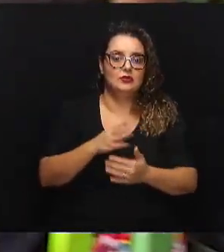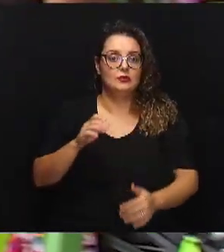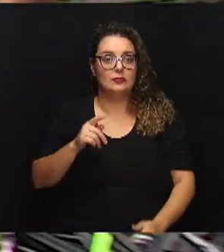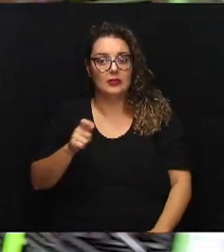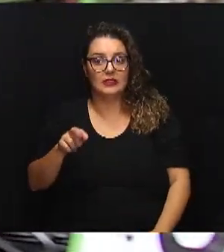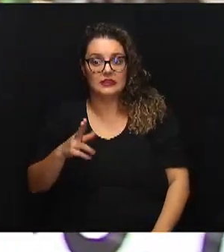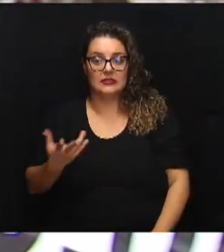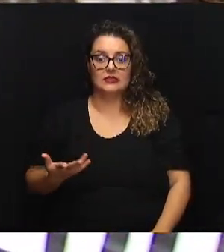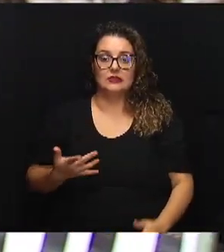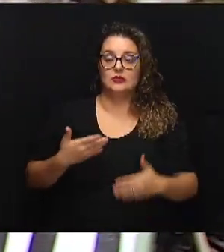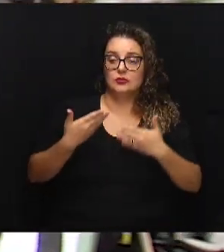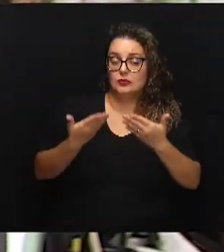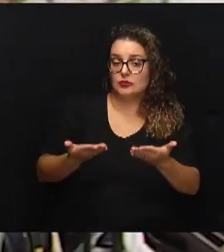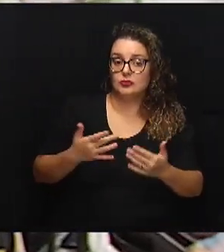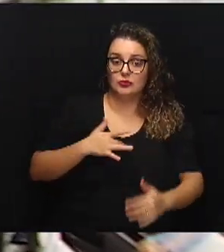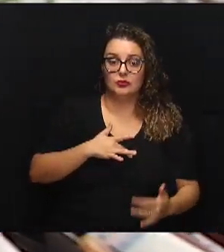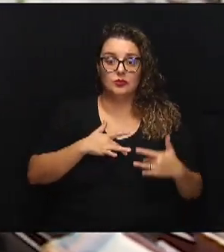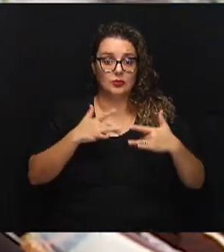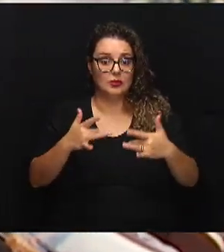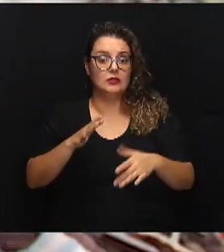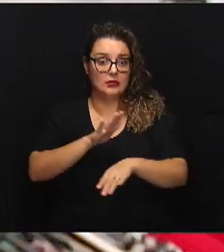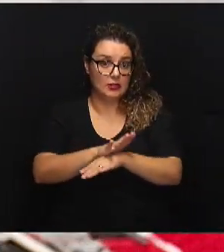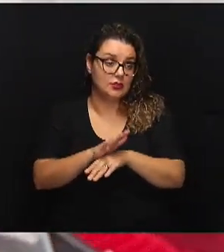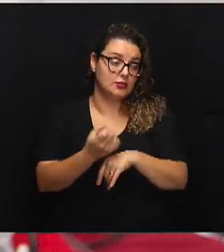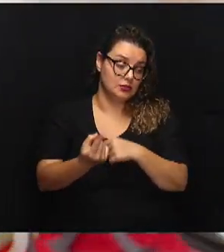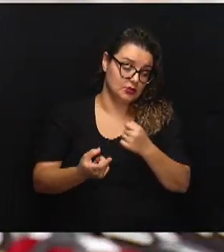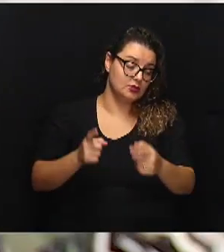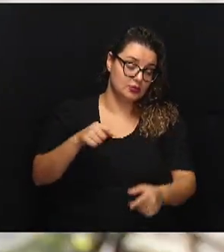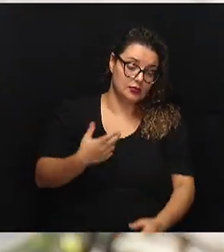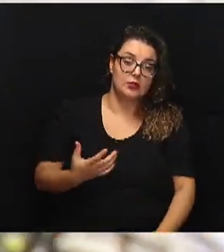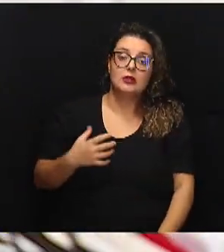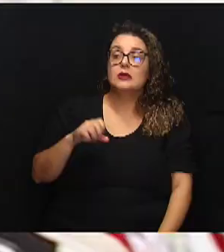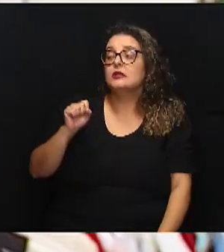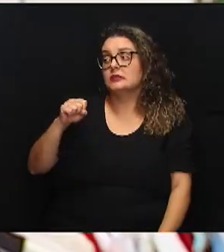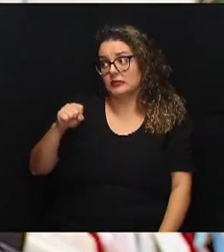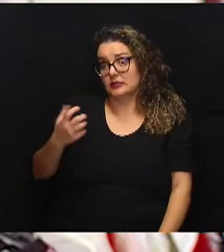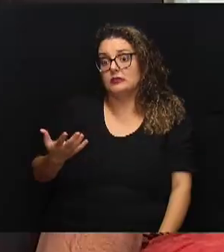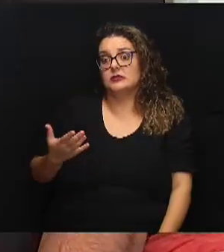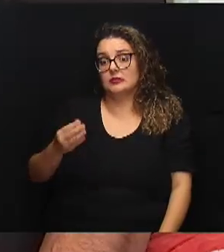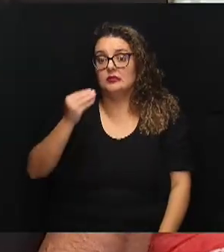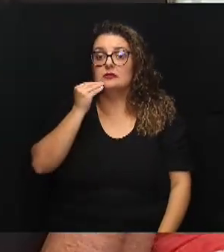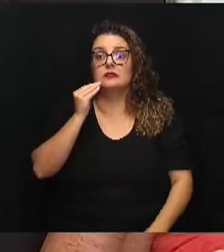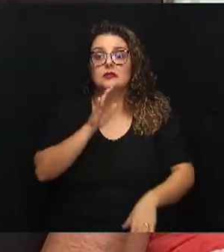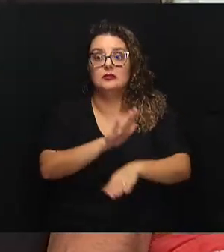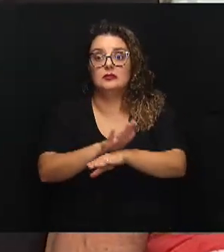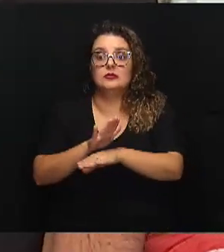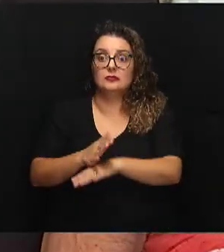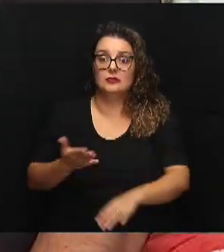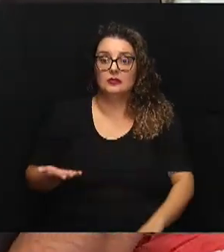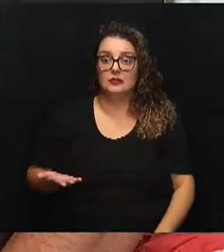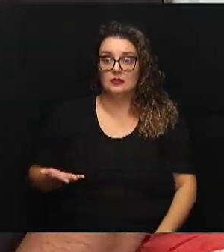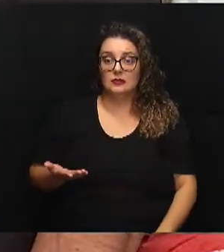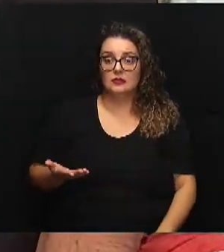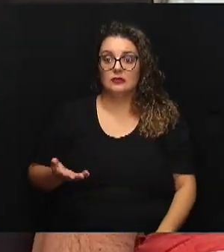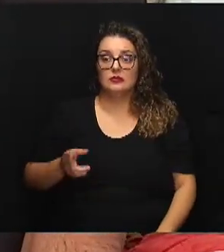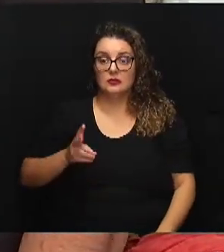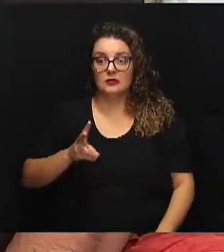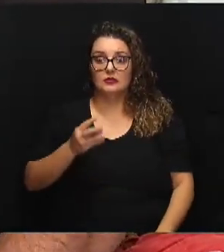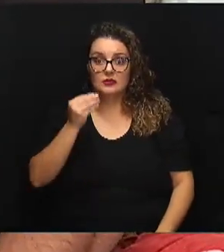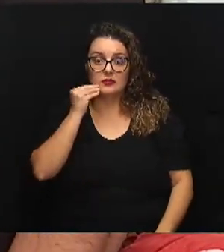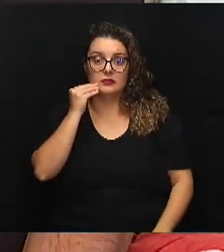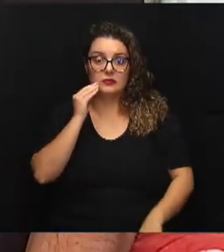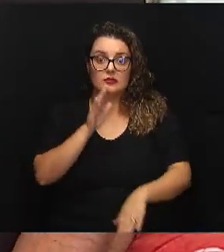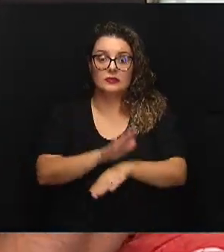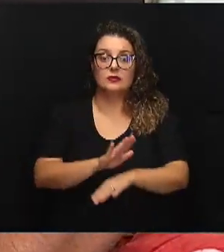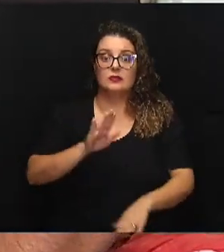bazar, mesmo que você não seja voluntário, está ajudando de alguma forma, né, Silvio? Assim, né? Tento contribuir, entendeu? E eu sempre tento ajudar quando